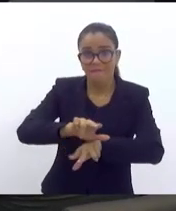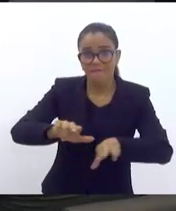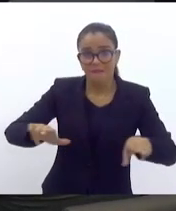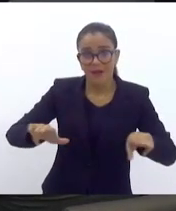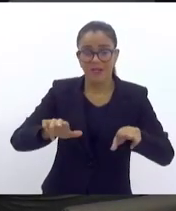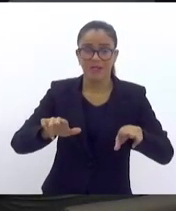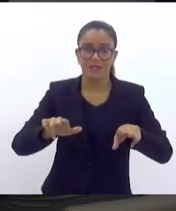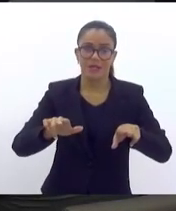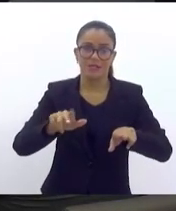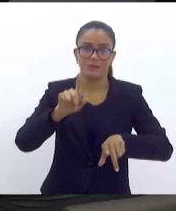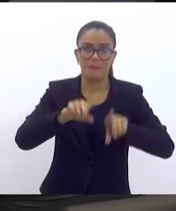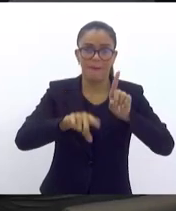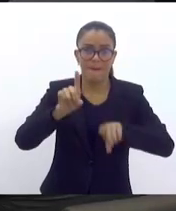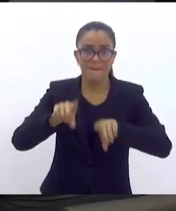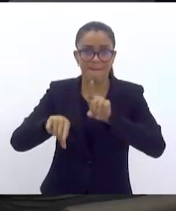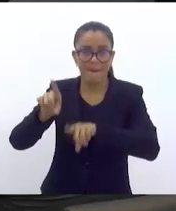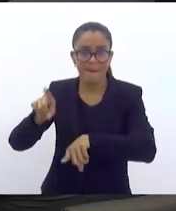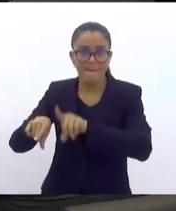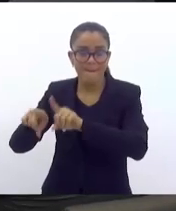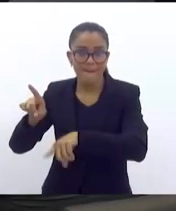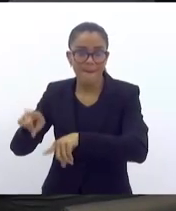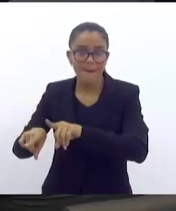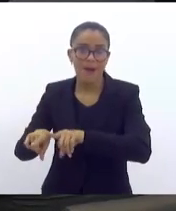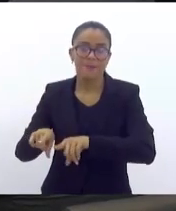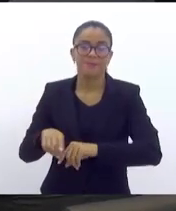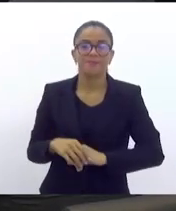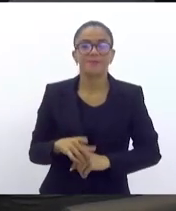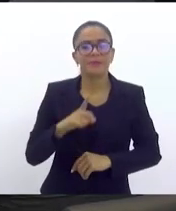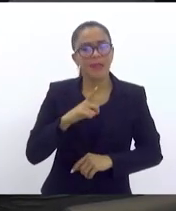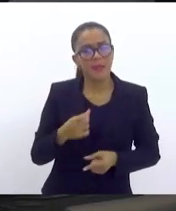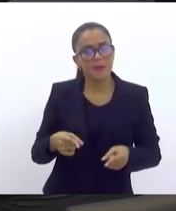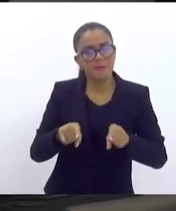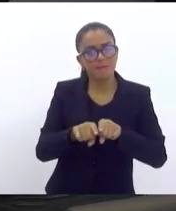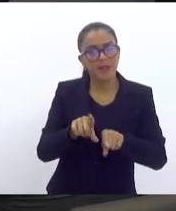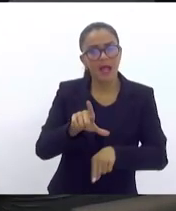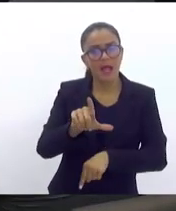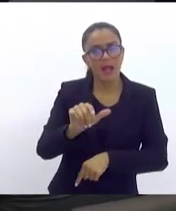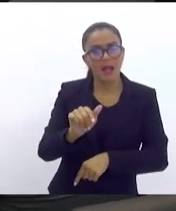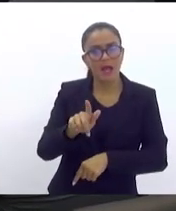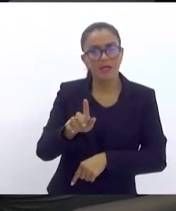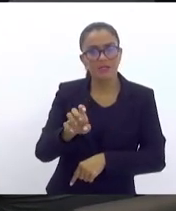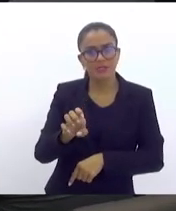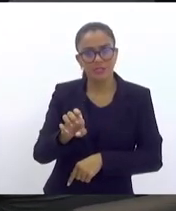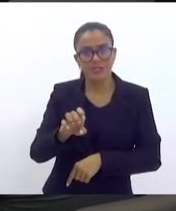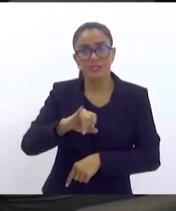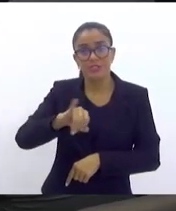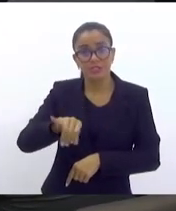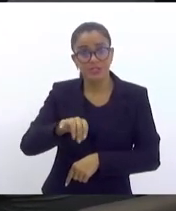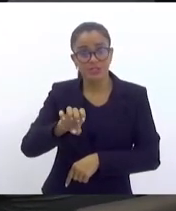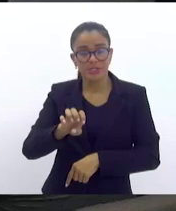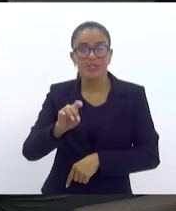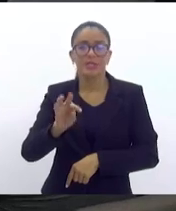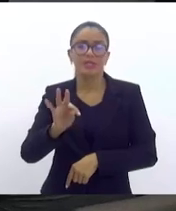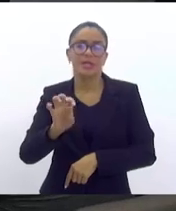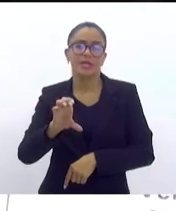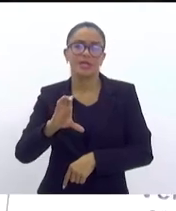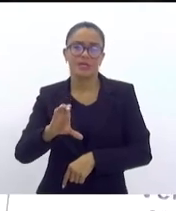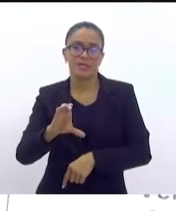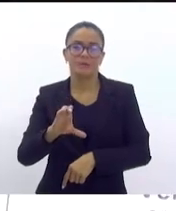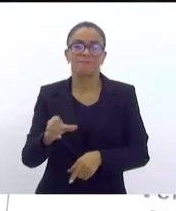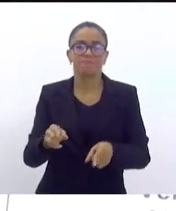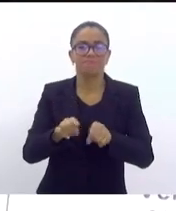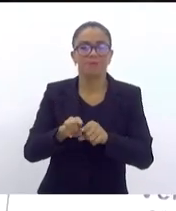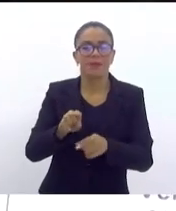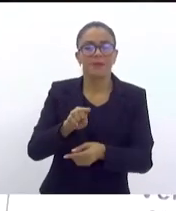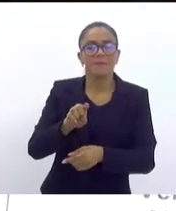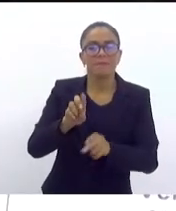padrões né Nós temos a parcerias com o lá detec que é um laboratório do UFRJ então a medida que nós temos um padrão